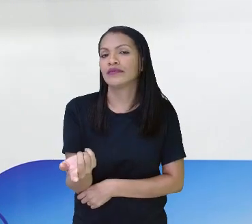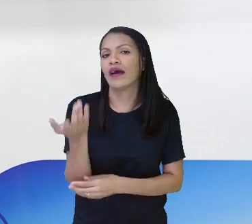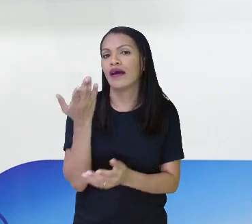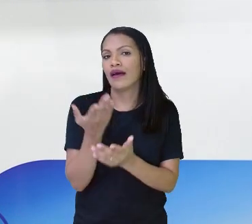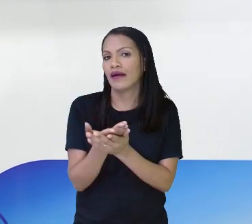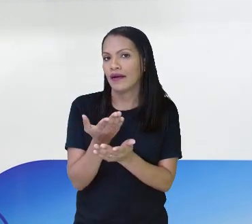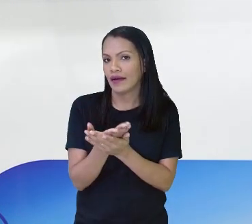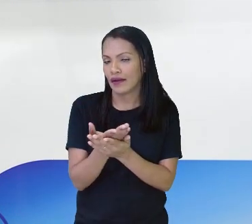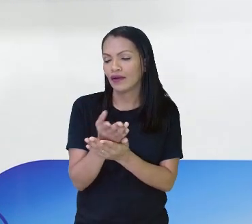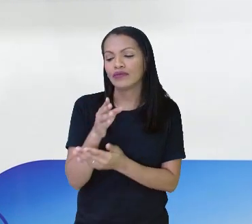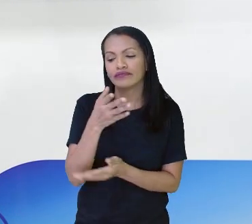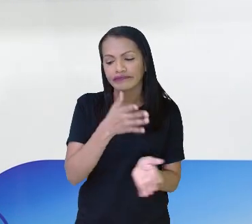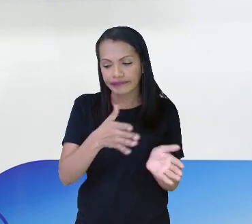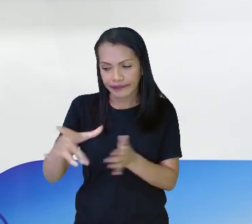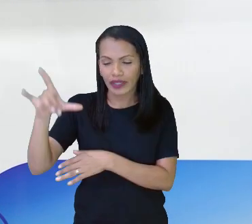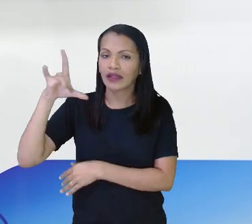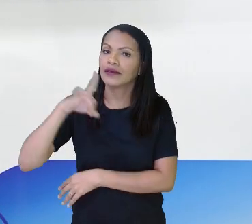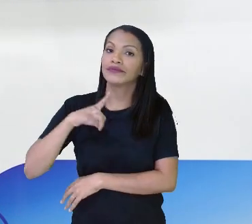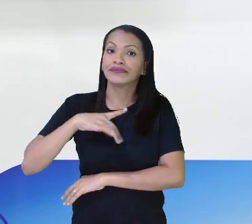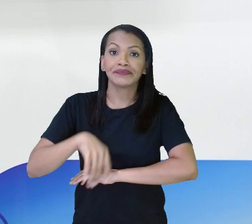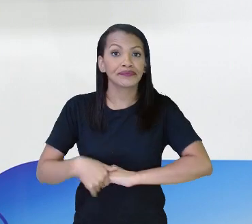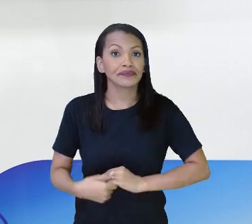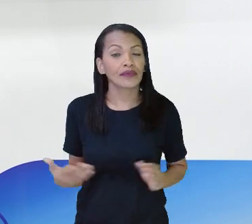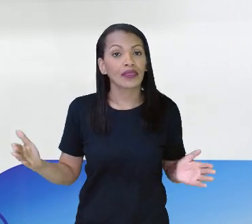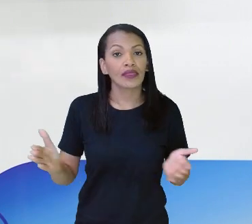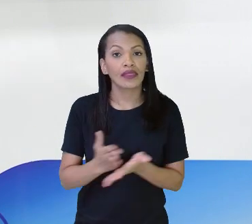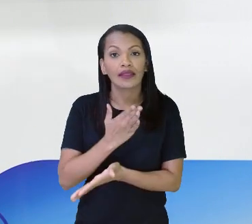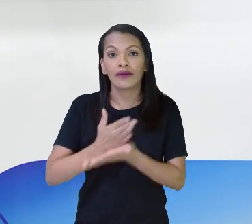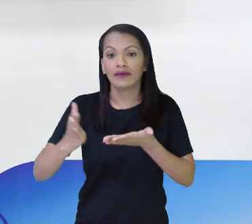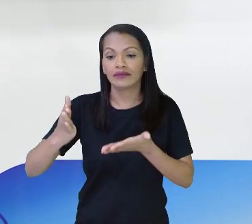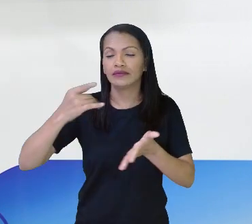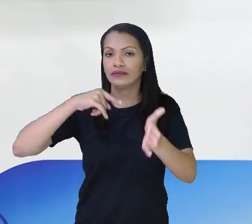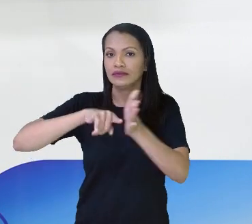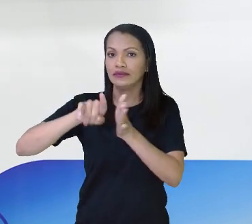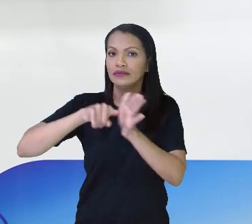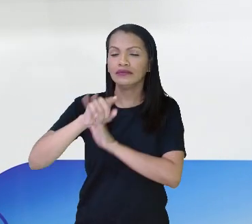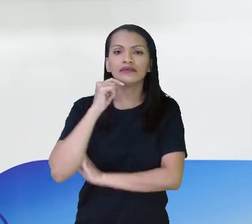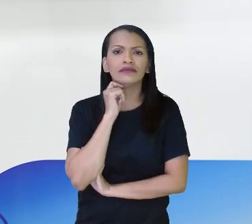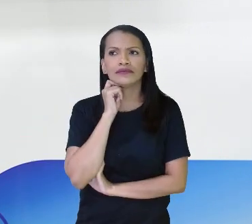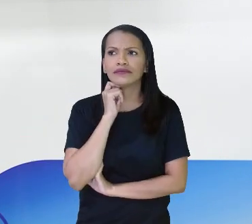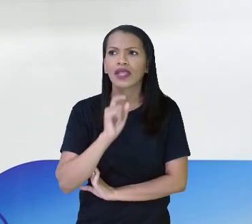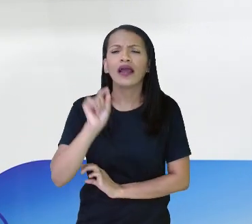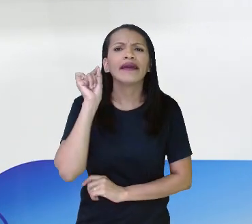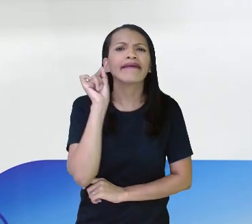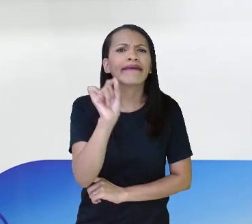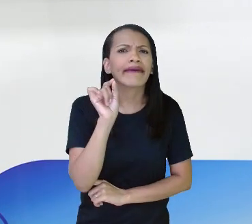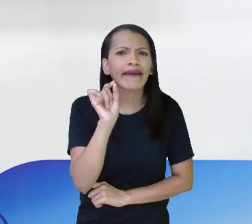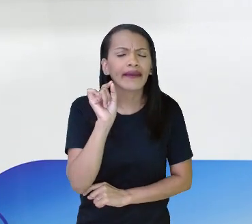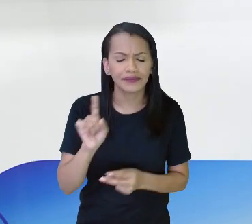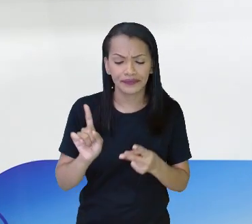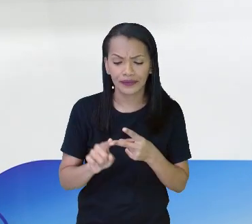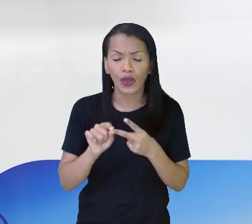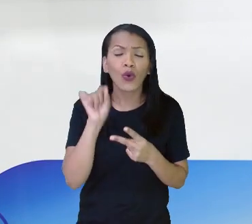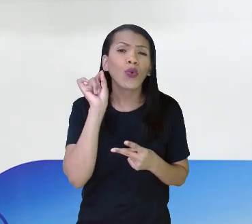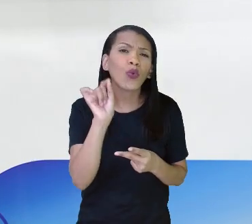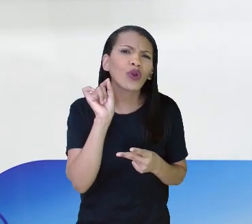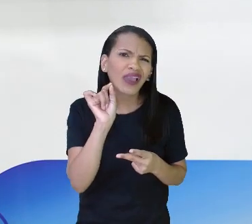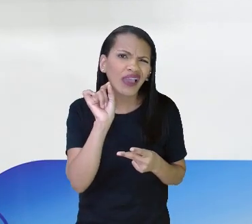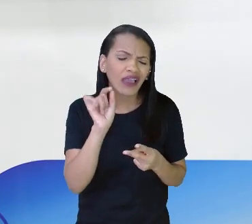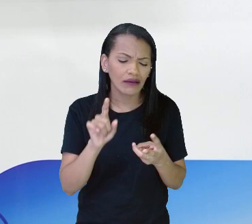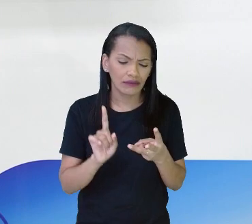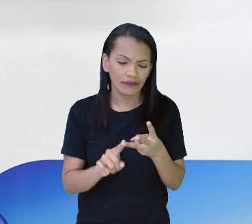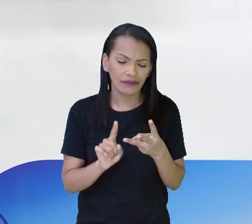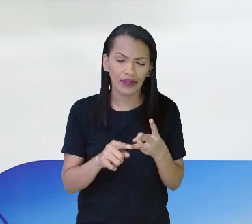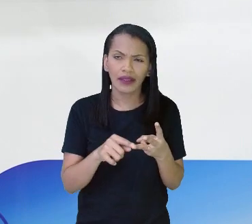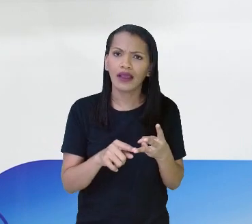um resumo da notícia. Então, tem algumas perguntas. Quem, o que, onde, quando